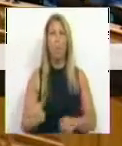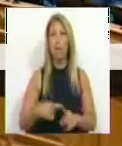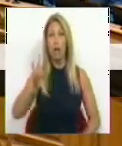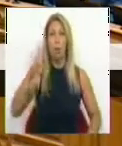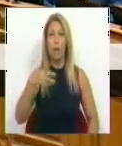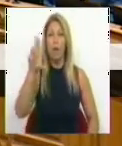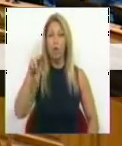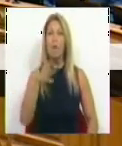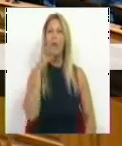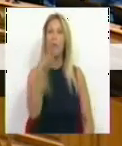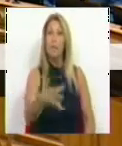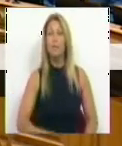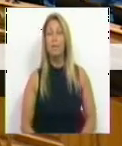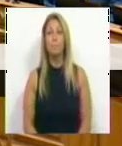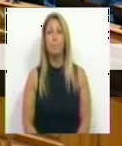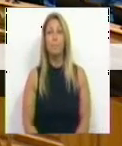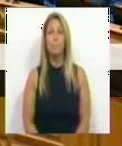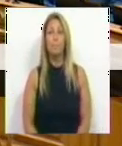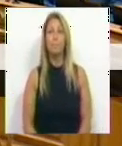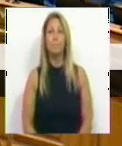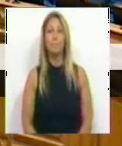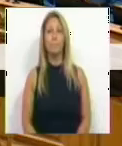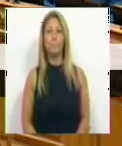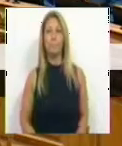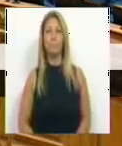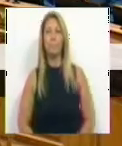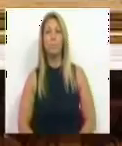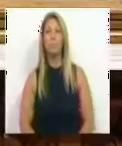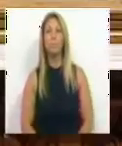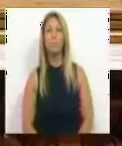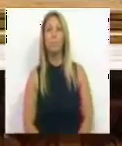Muito obrigado. Tem a palavra o Sr.